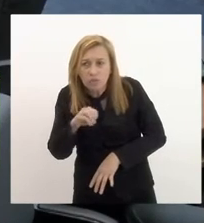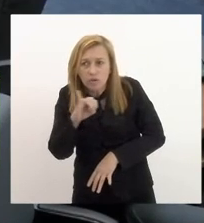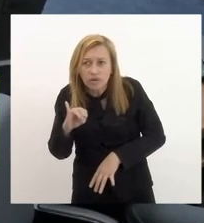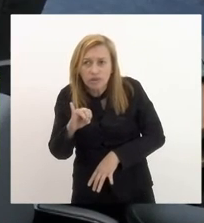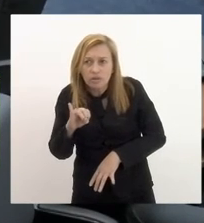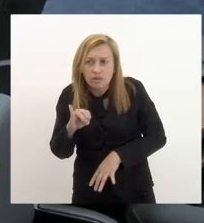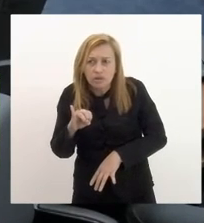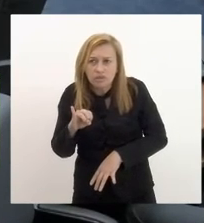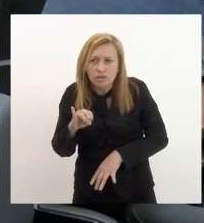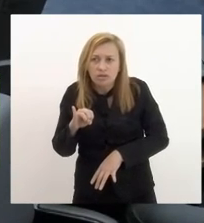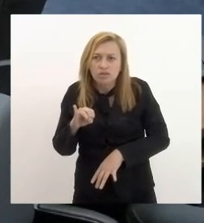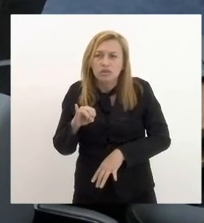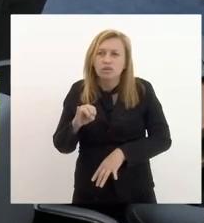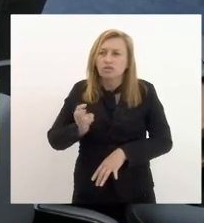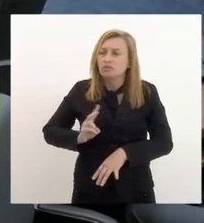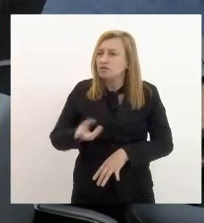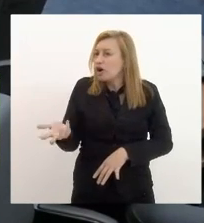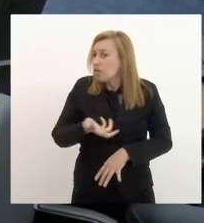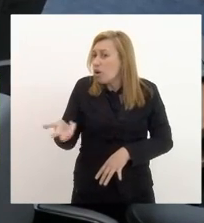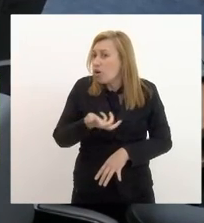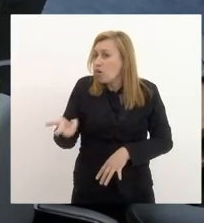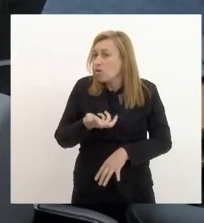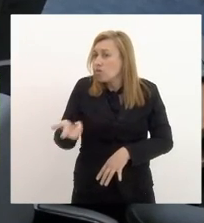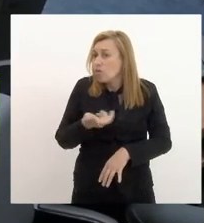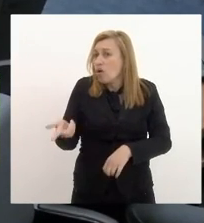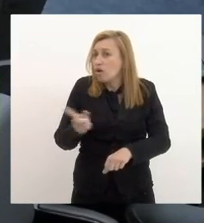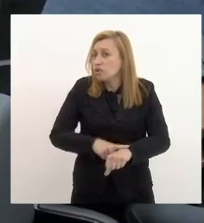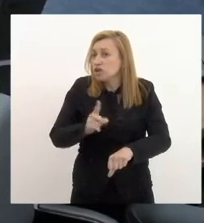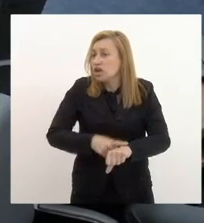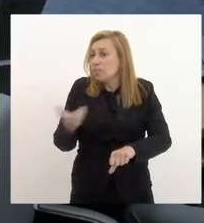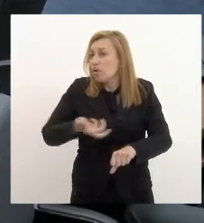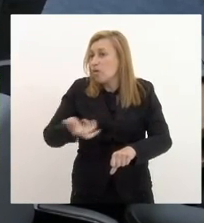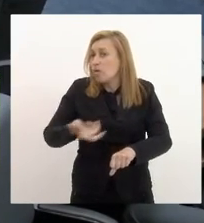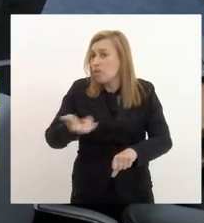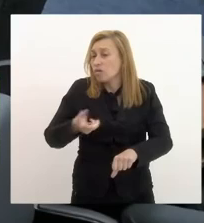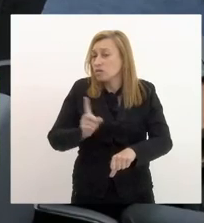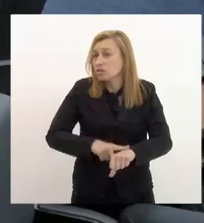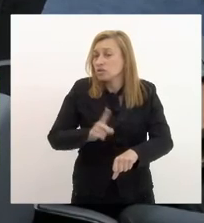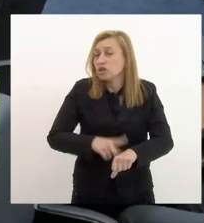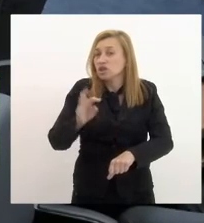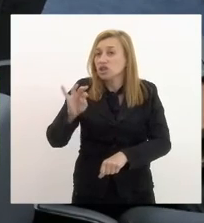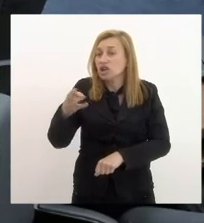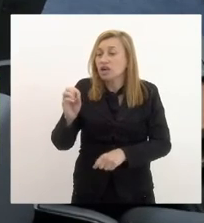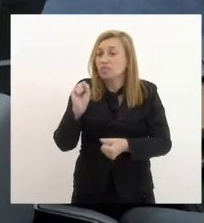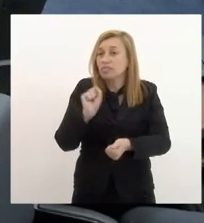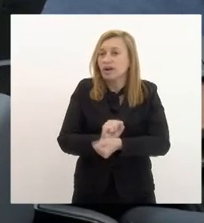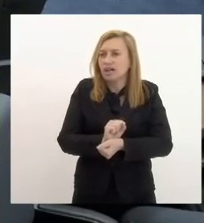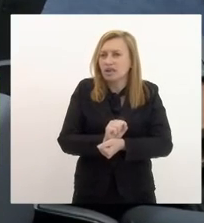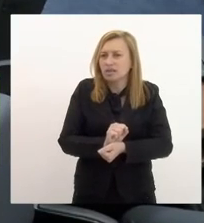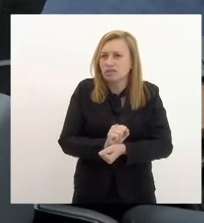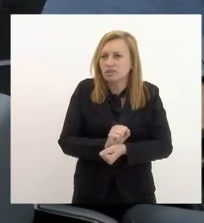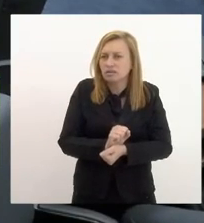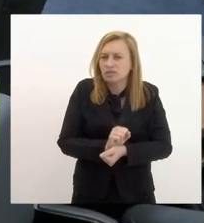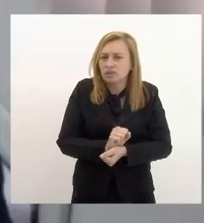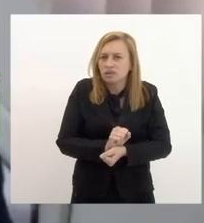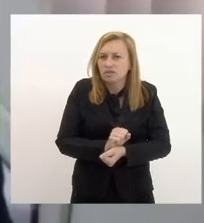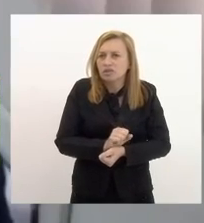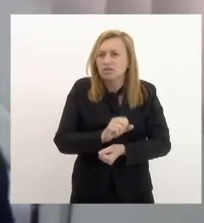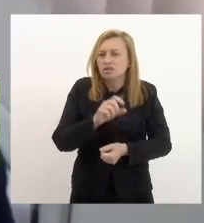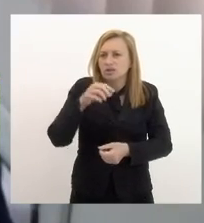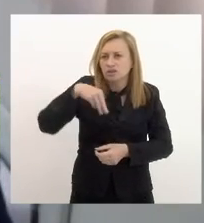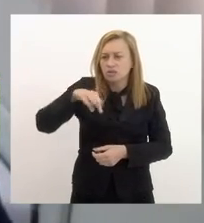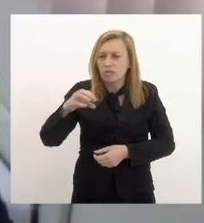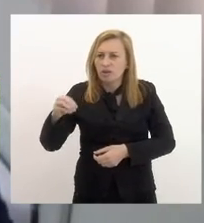vamos Jorge como que eu tô correndo quanto tempo nós estamos aqui dois não entendi suspenso estão tem esse presidente